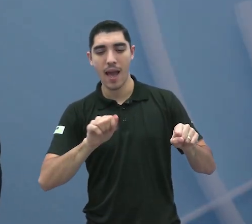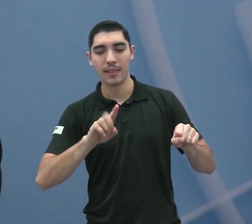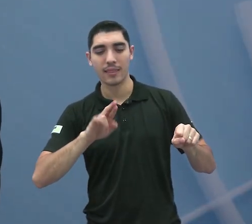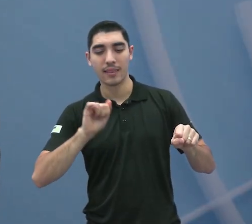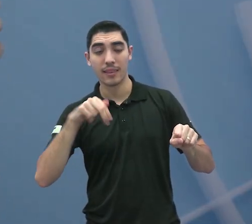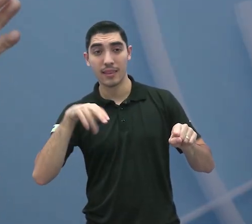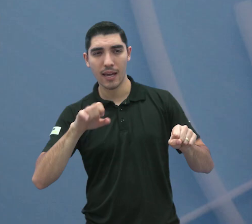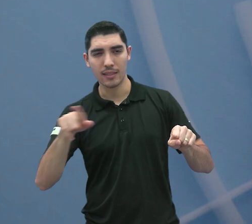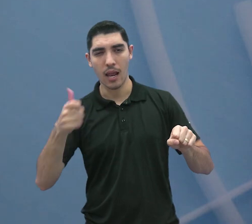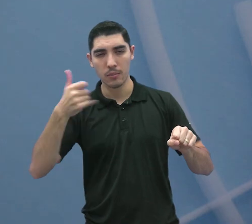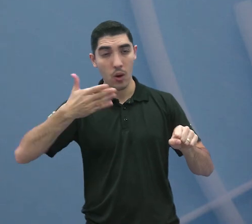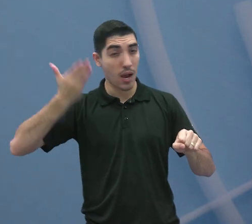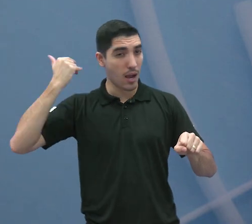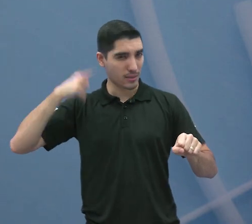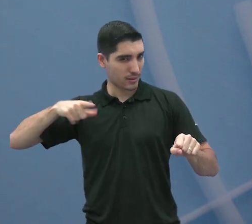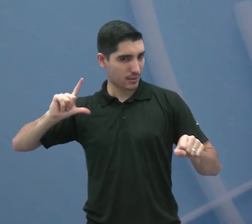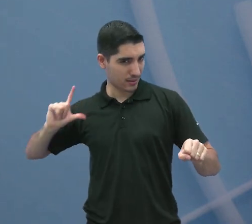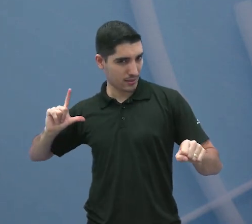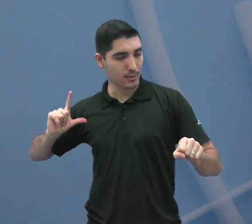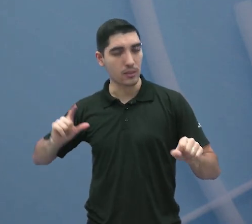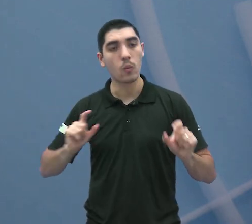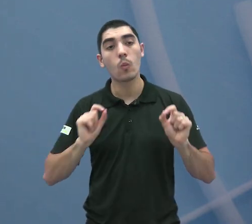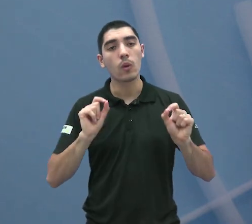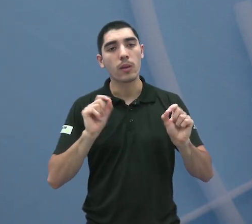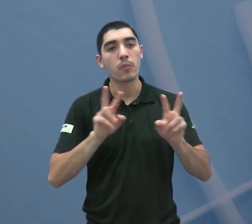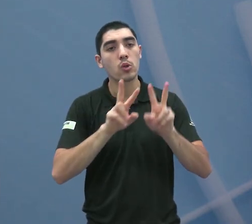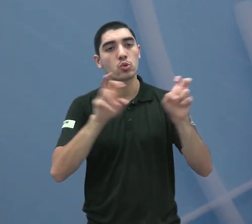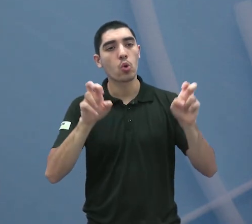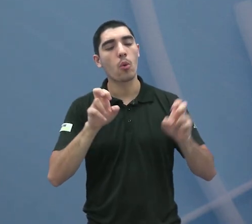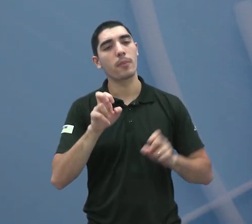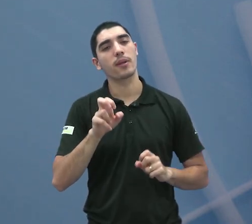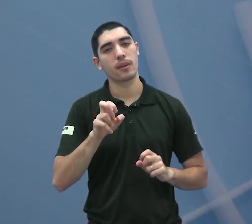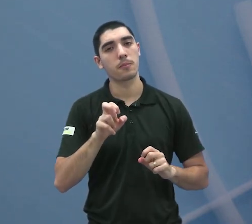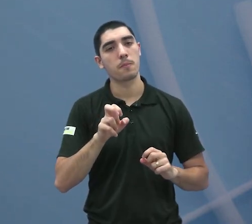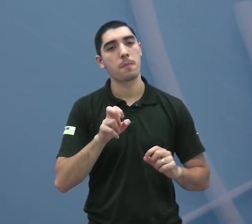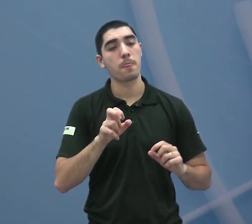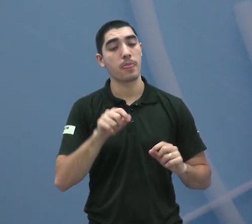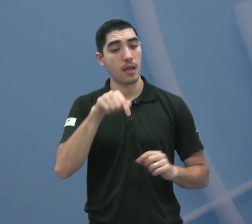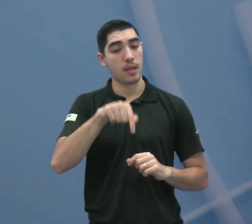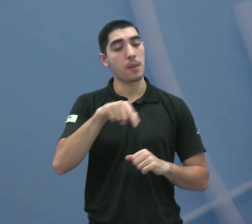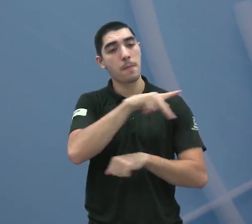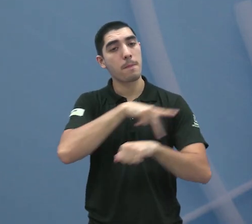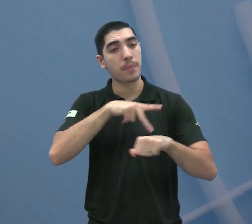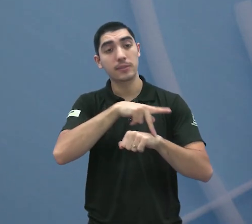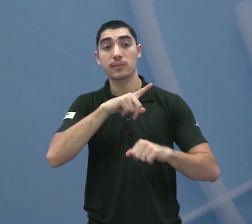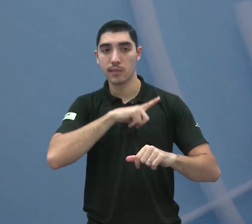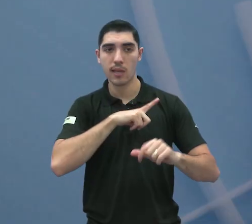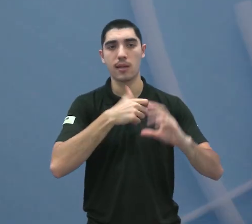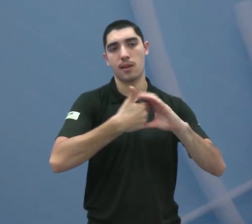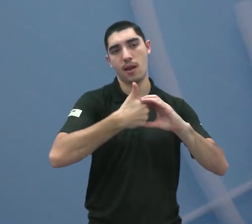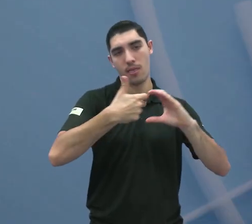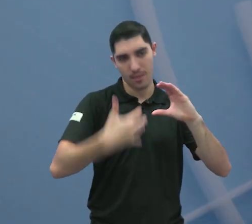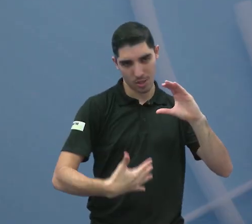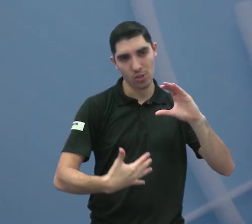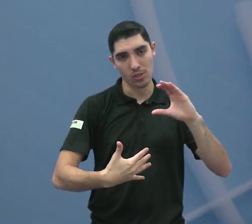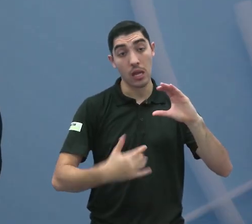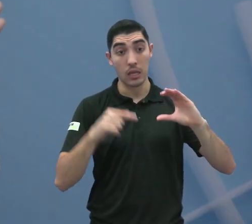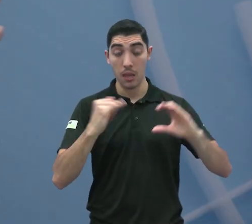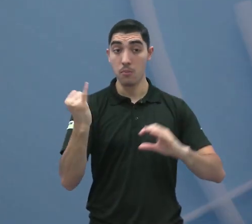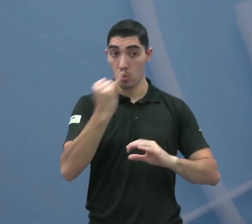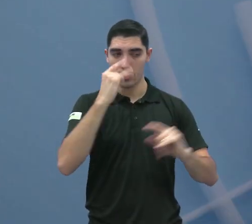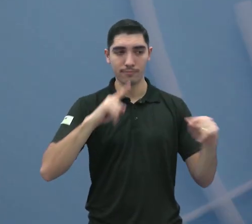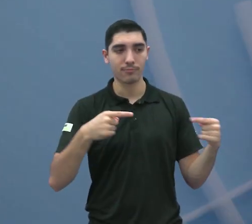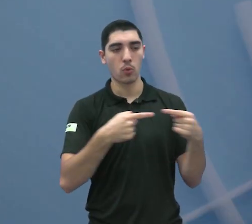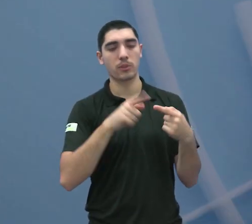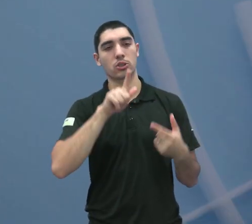no começo do programa, que foi a questão das características de um país, né, importantes ali para a questão da